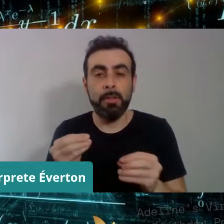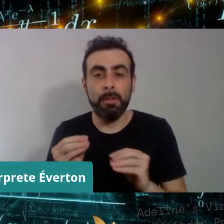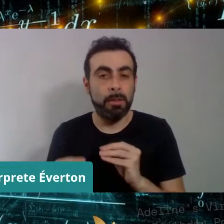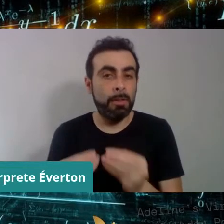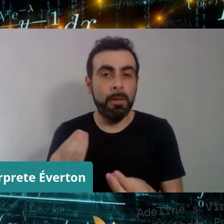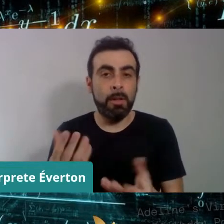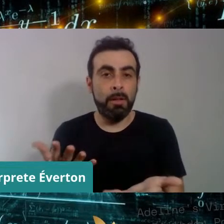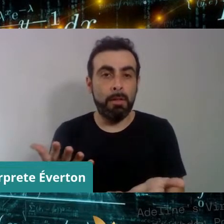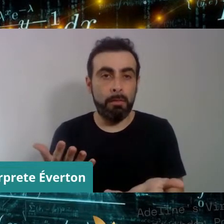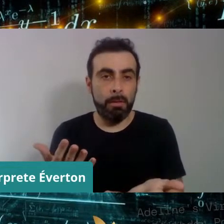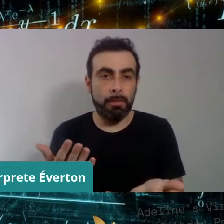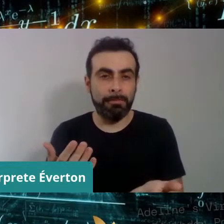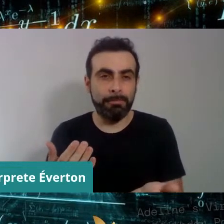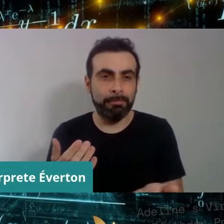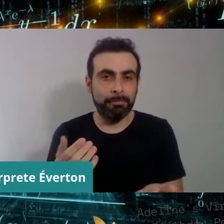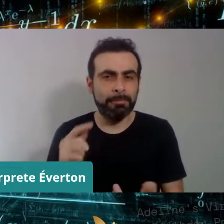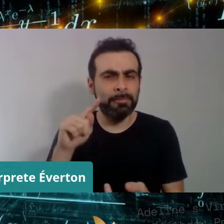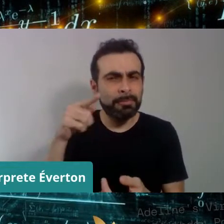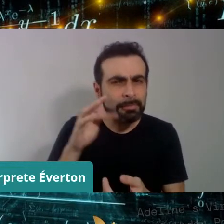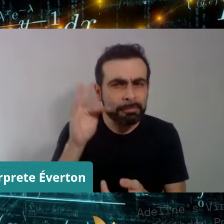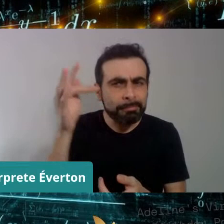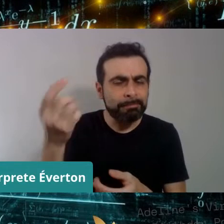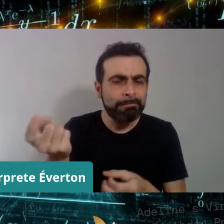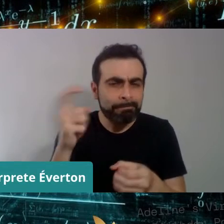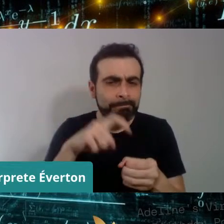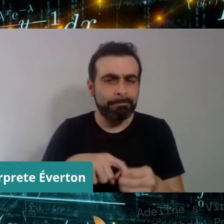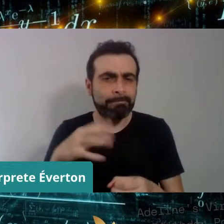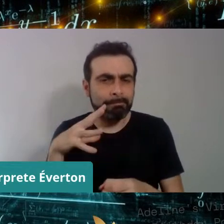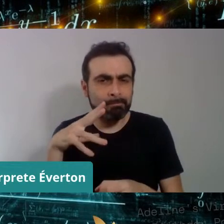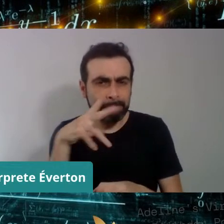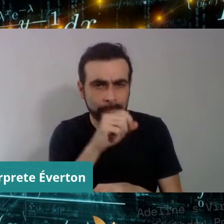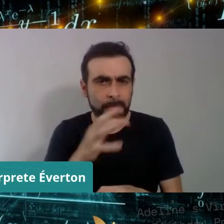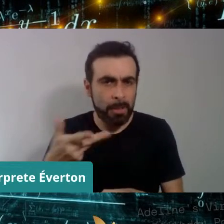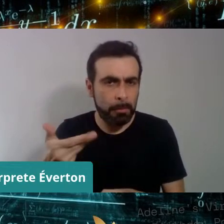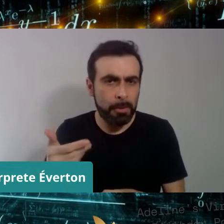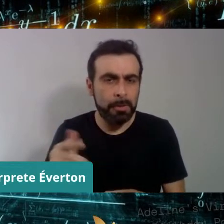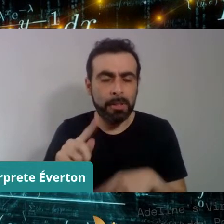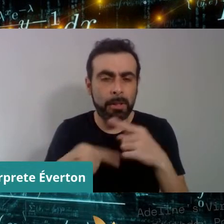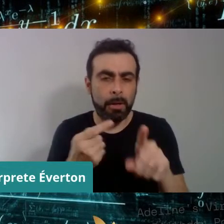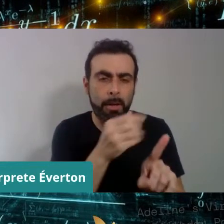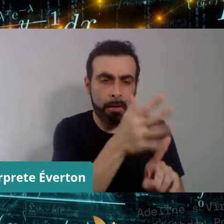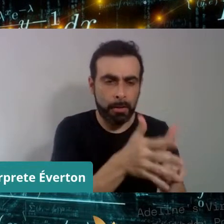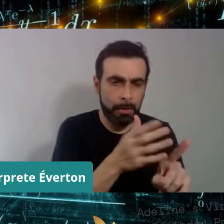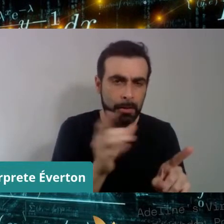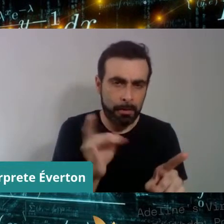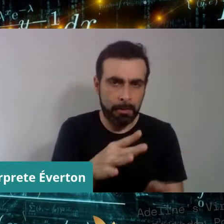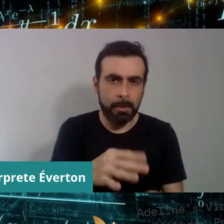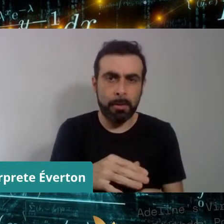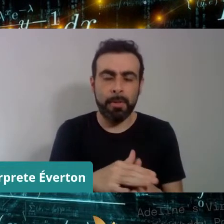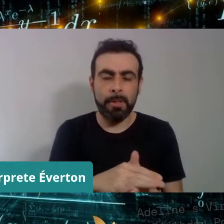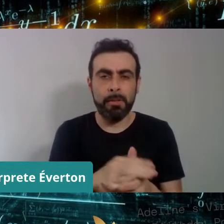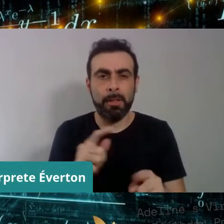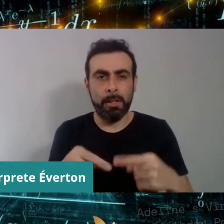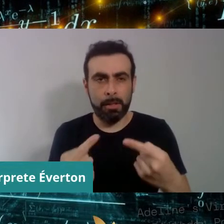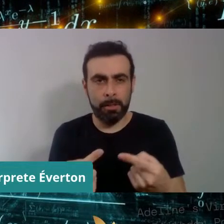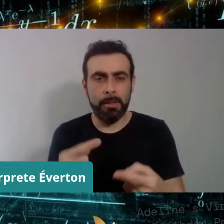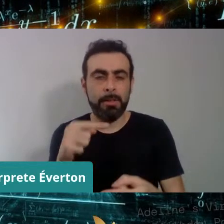em breve, né, eu retorno após as palestras para